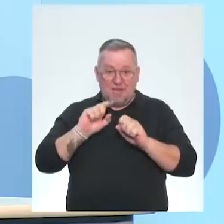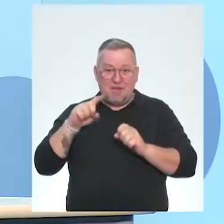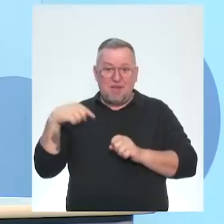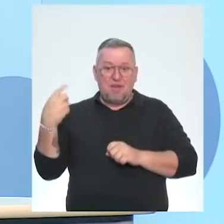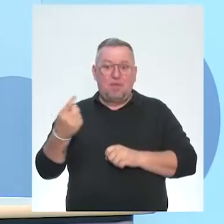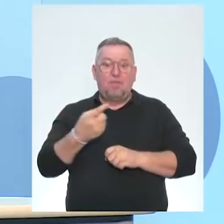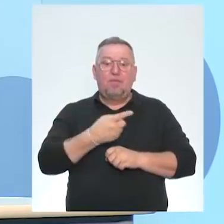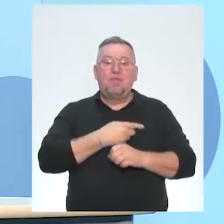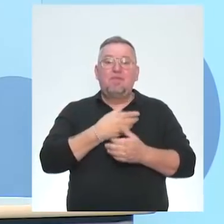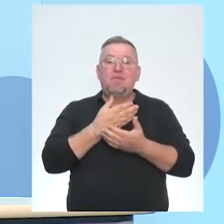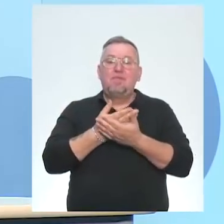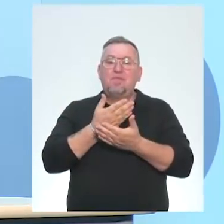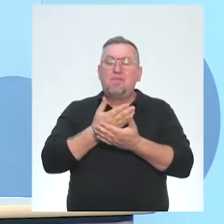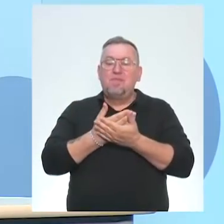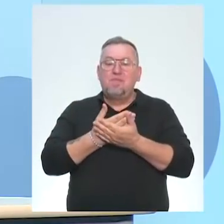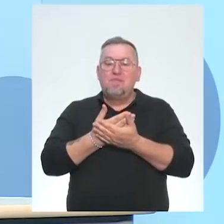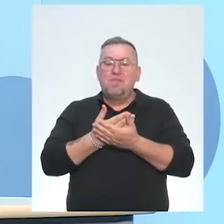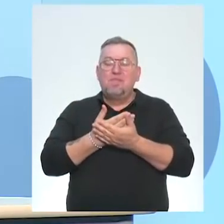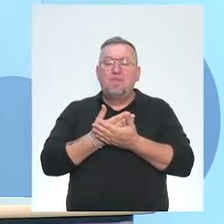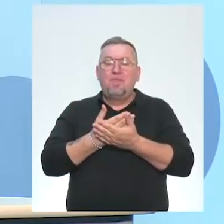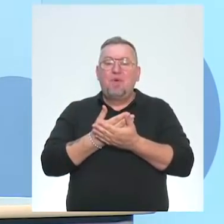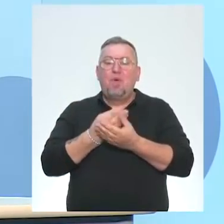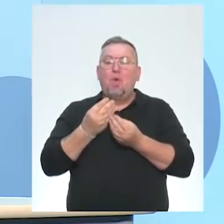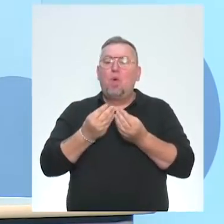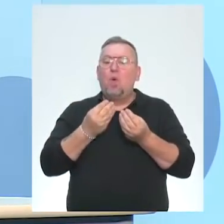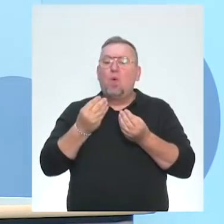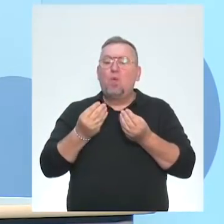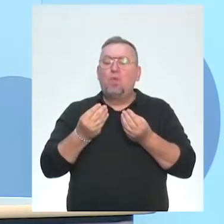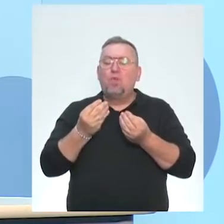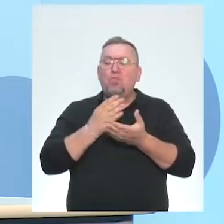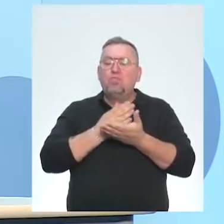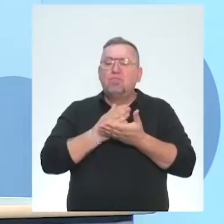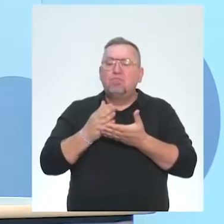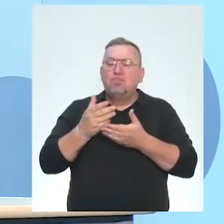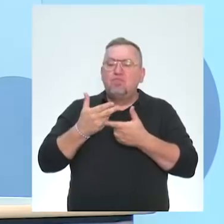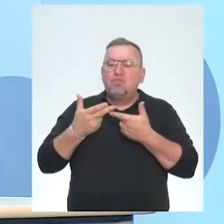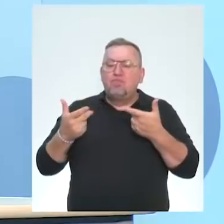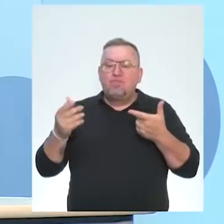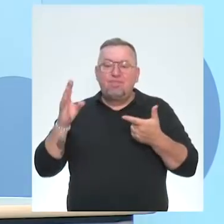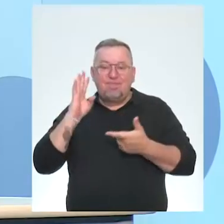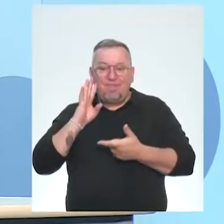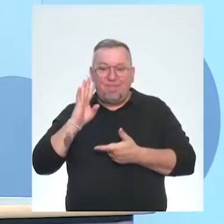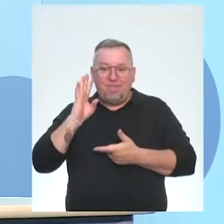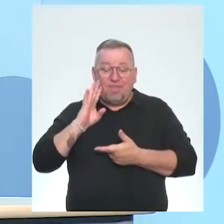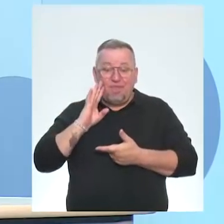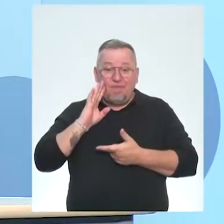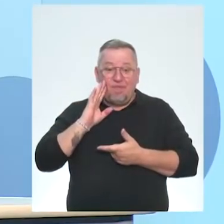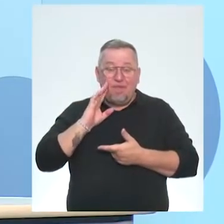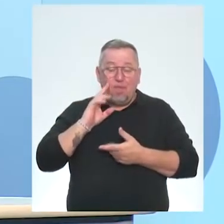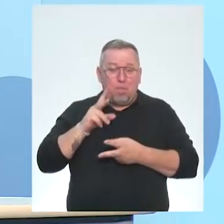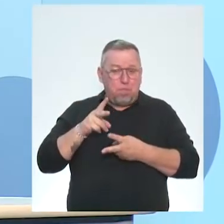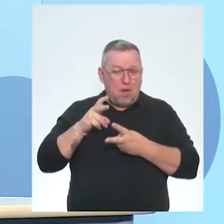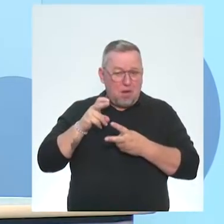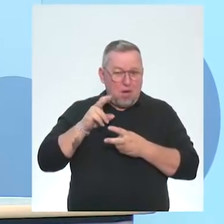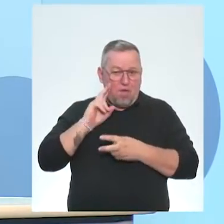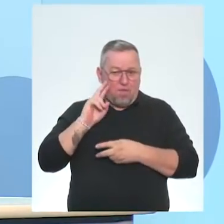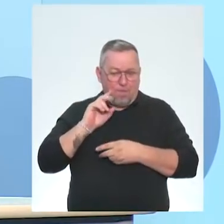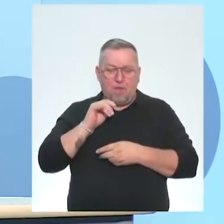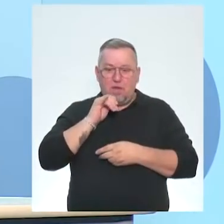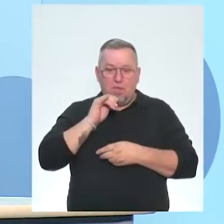nossa aula sobre memórias e histórias a partir de uma coisa muito legal que, às vezes, a gente não para perceber, que é o seguinte.